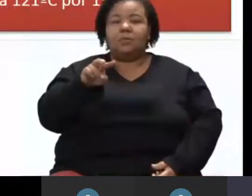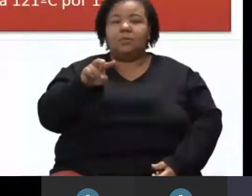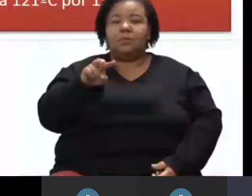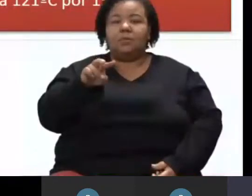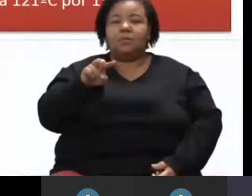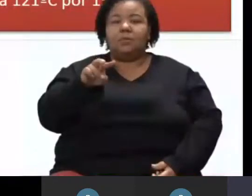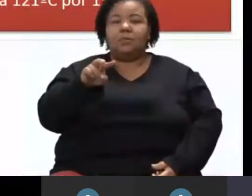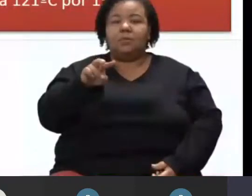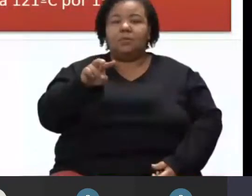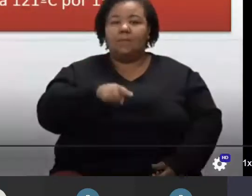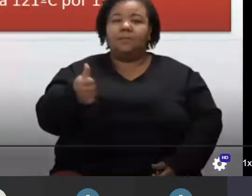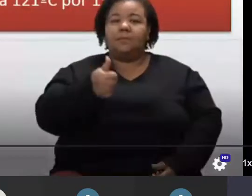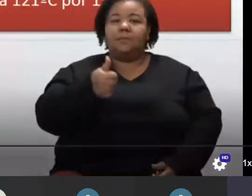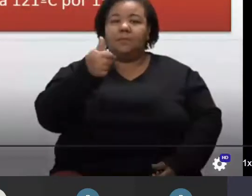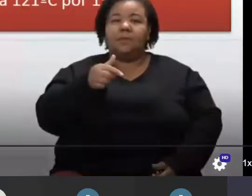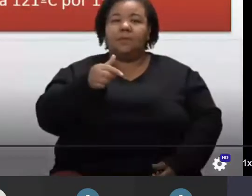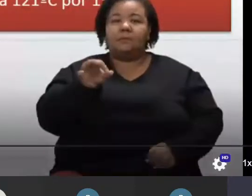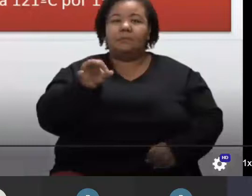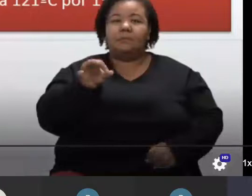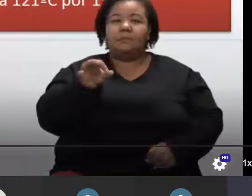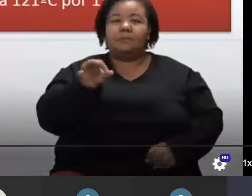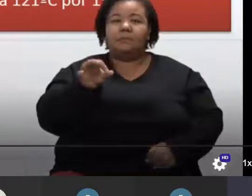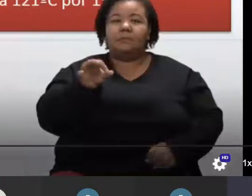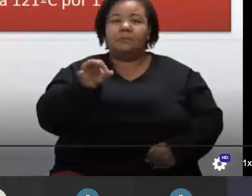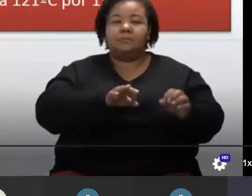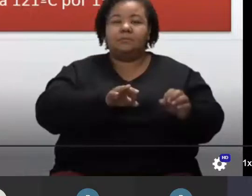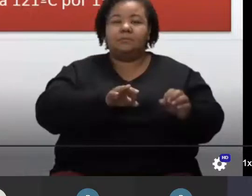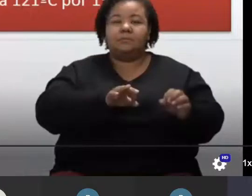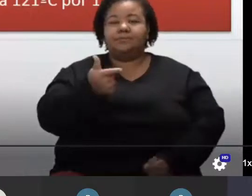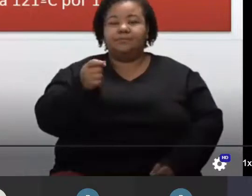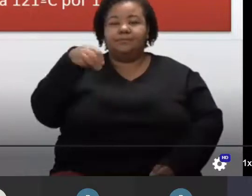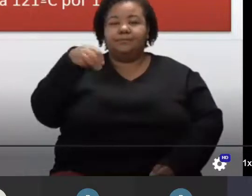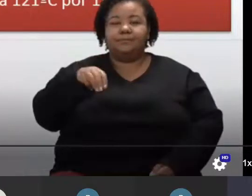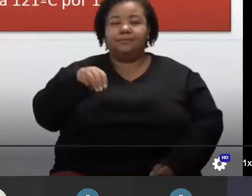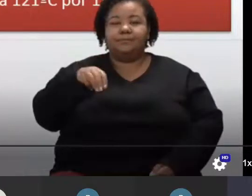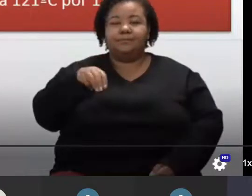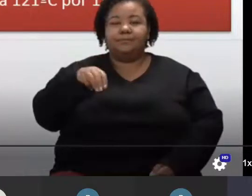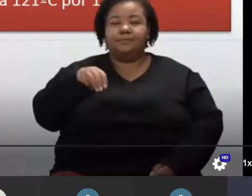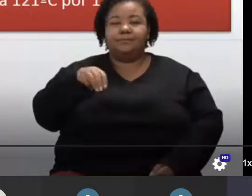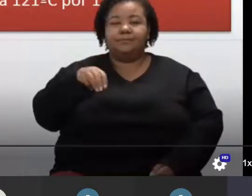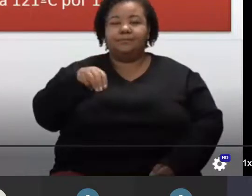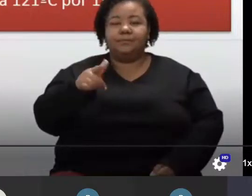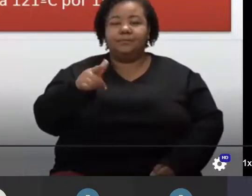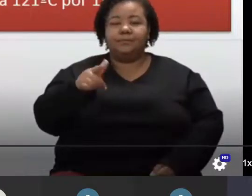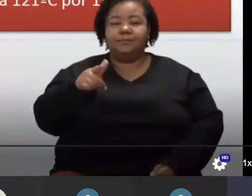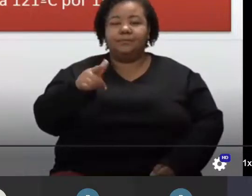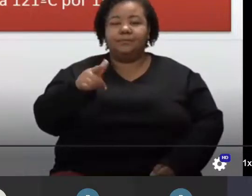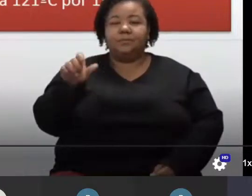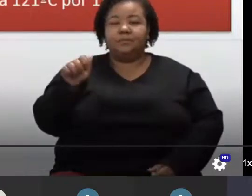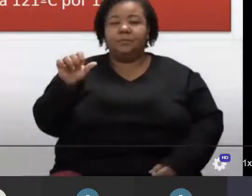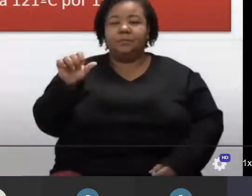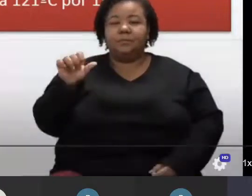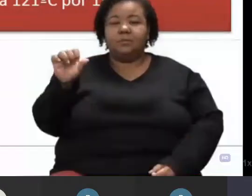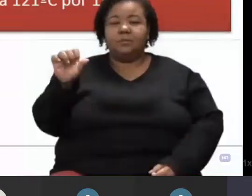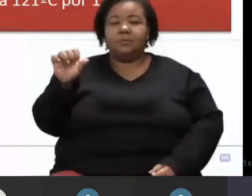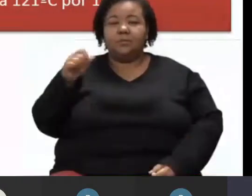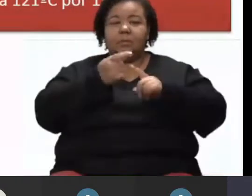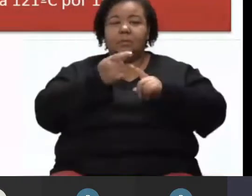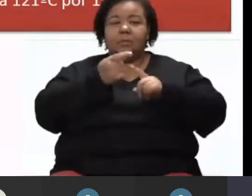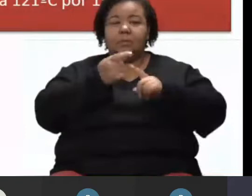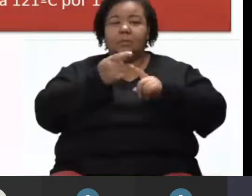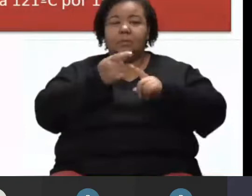vai preparar 200 ml de água sarburô e primeiramente você vai realizar a pesagem. Então,